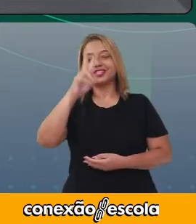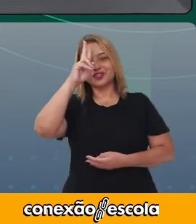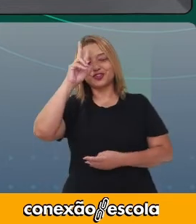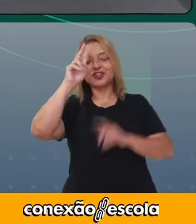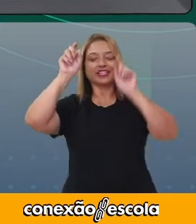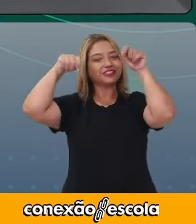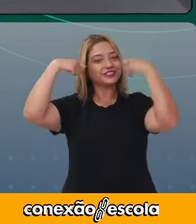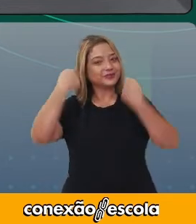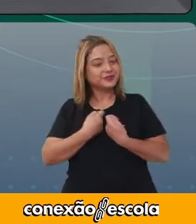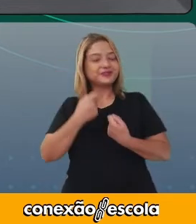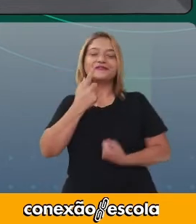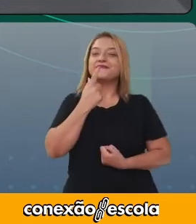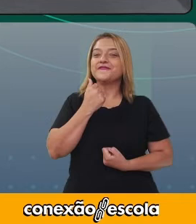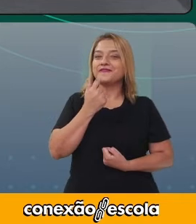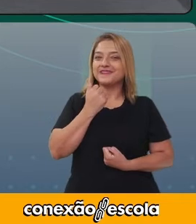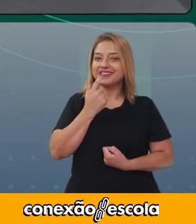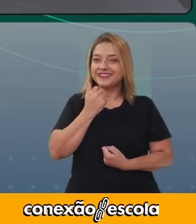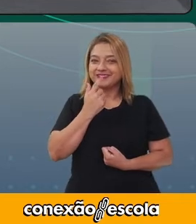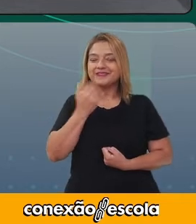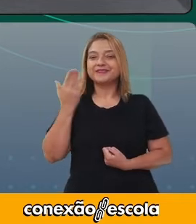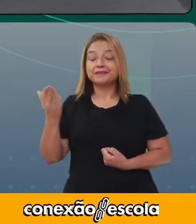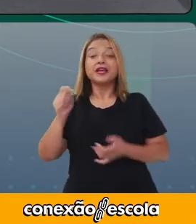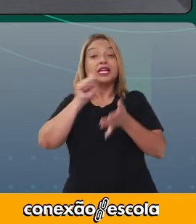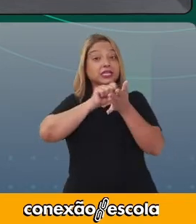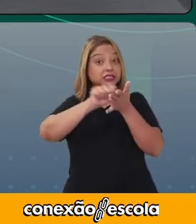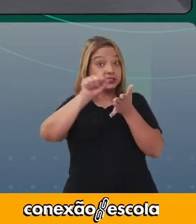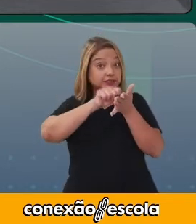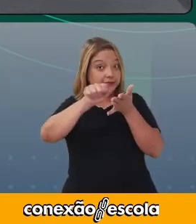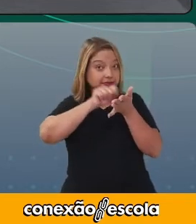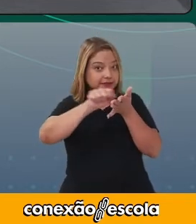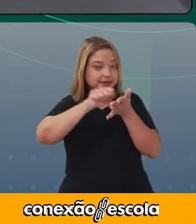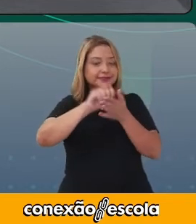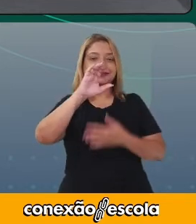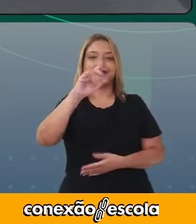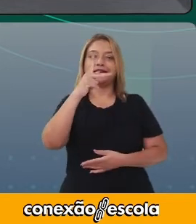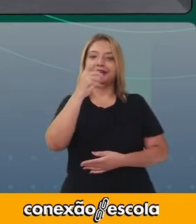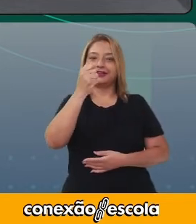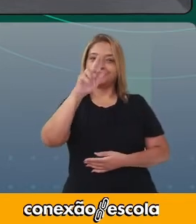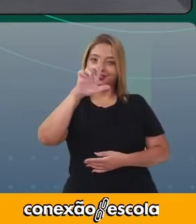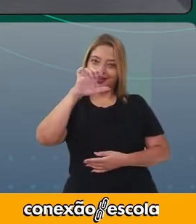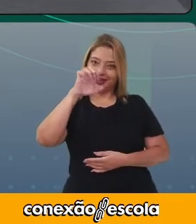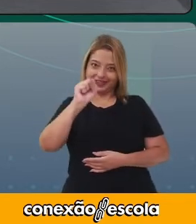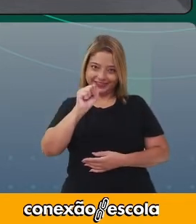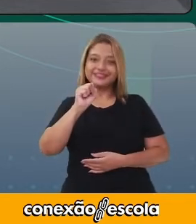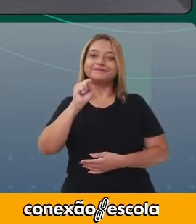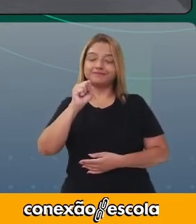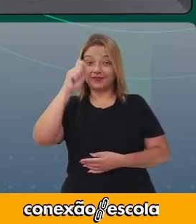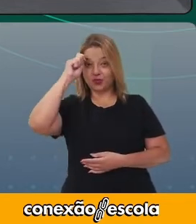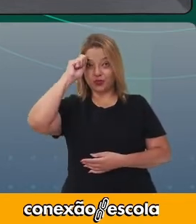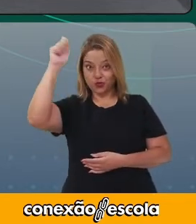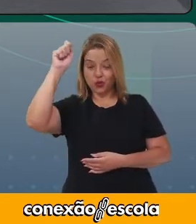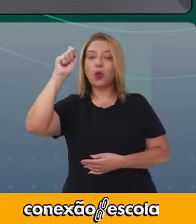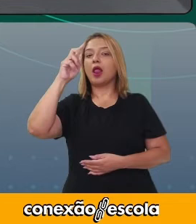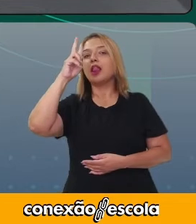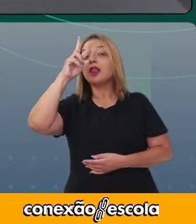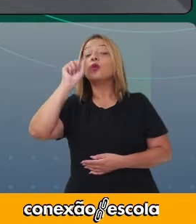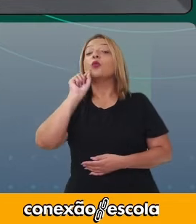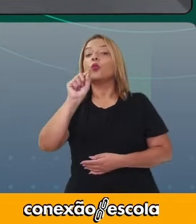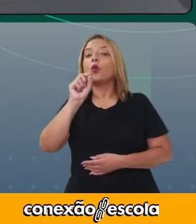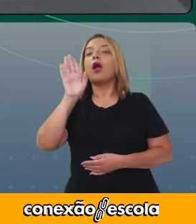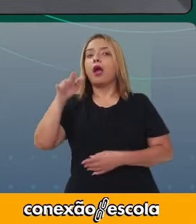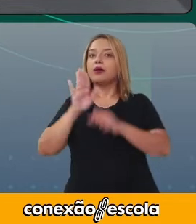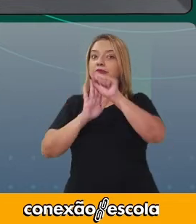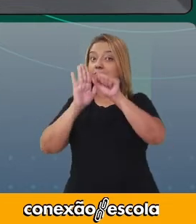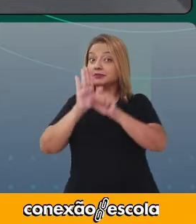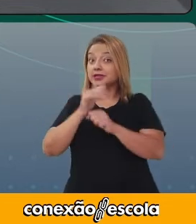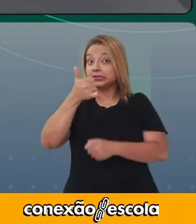história Chapeuzinho Vermelho, escrita por Charles Perrault. Lembrando que a história é do